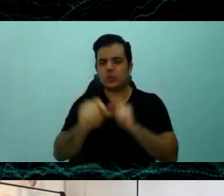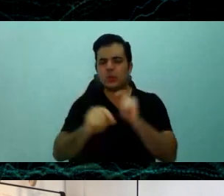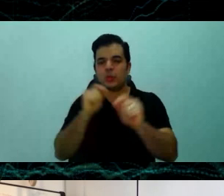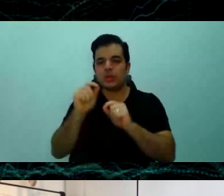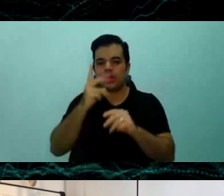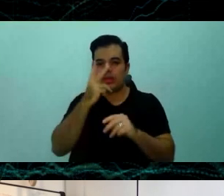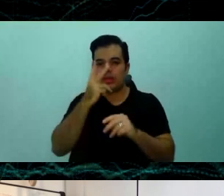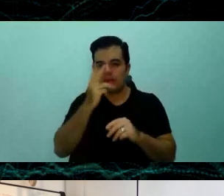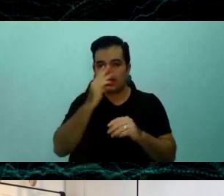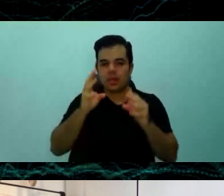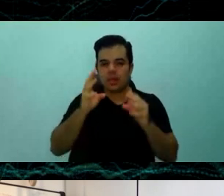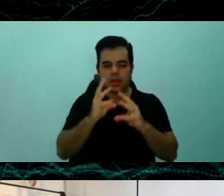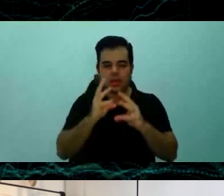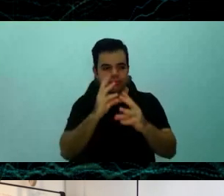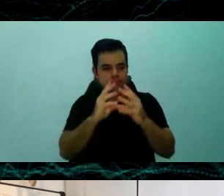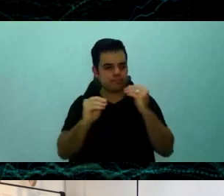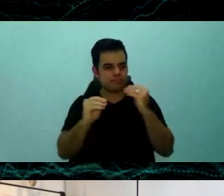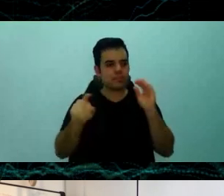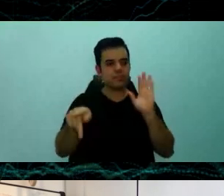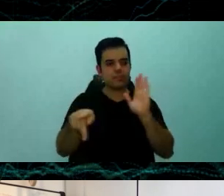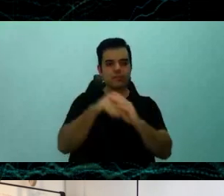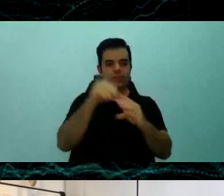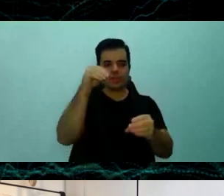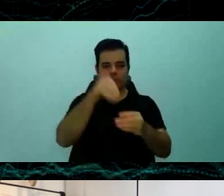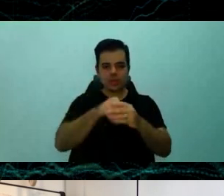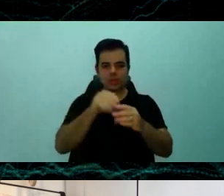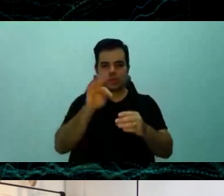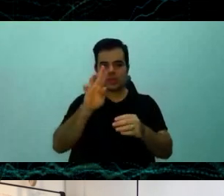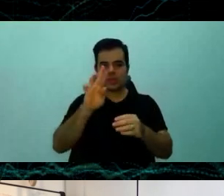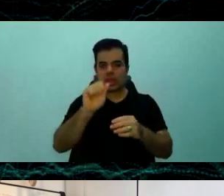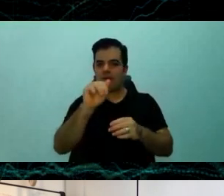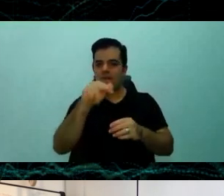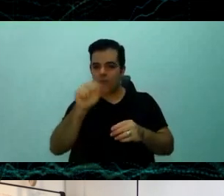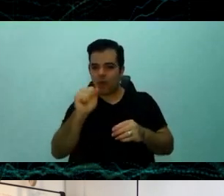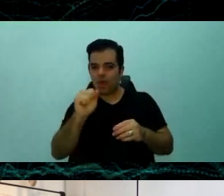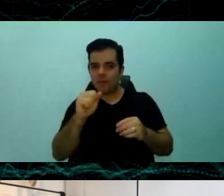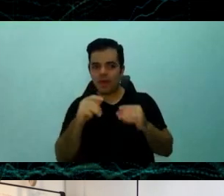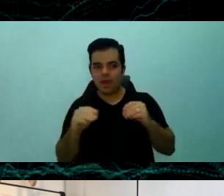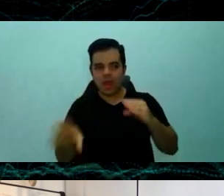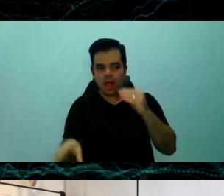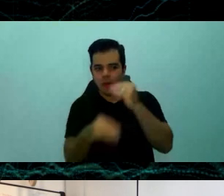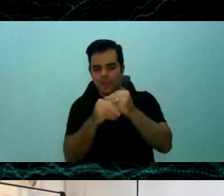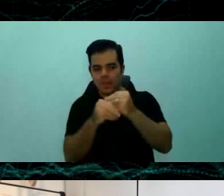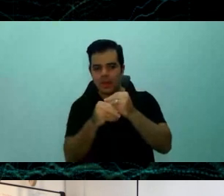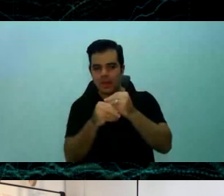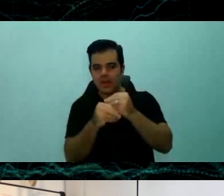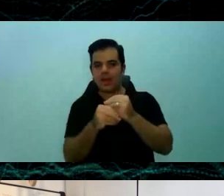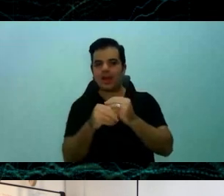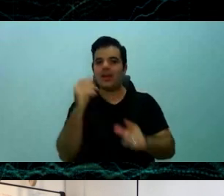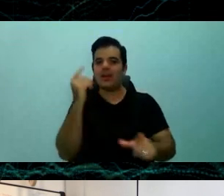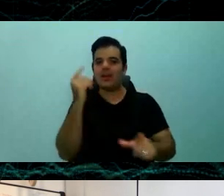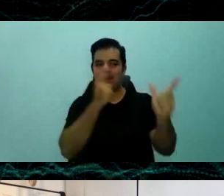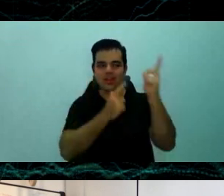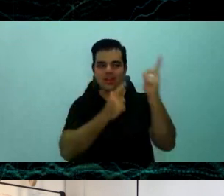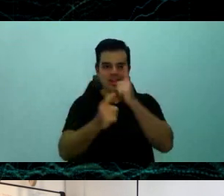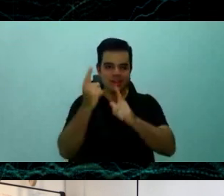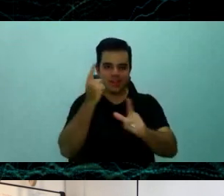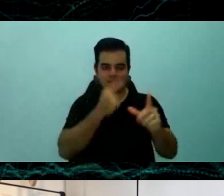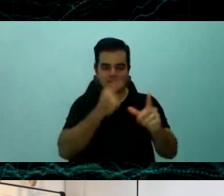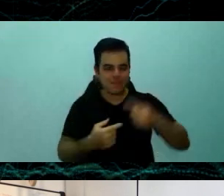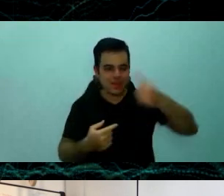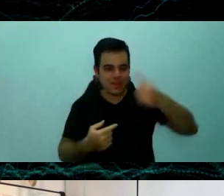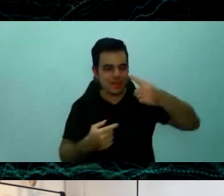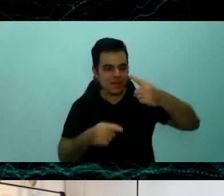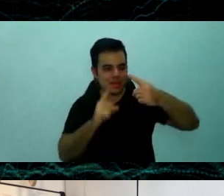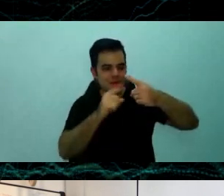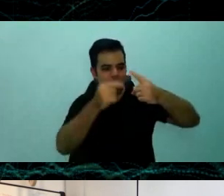Terraform. Ele vai executar algumas coisinhas, alguns comandos, e depois vai chamar o nosso lindo e velho conhecido Terraform